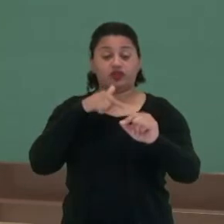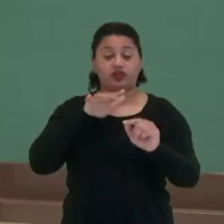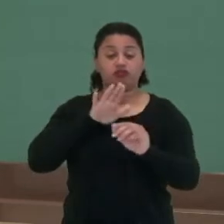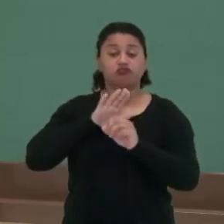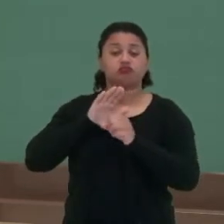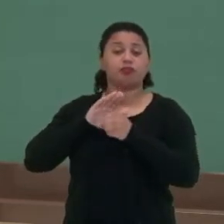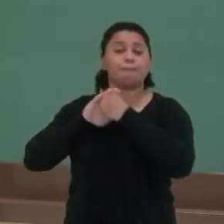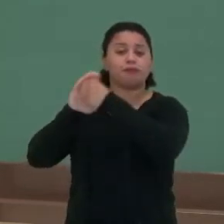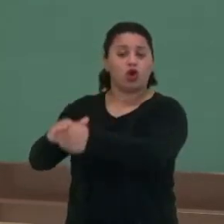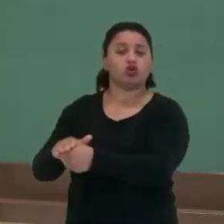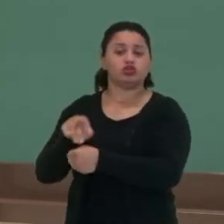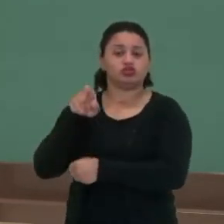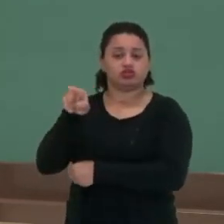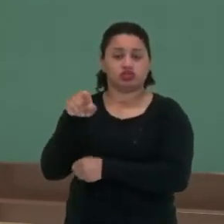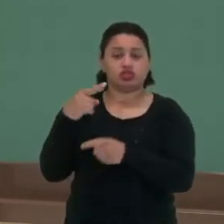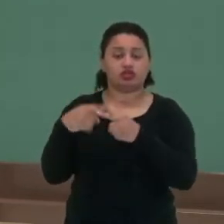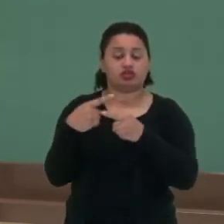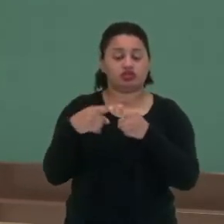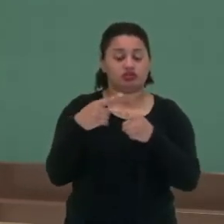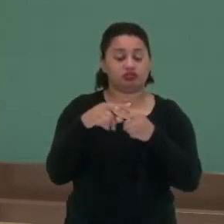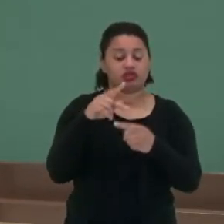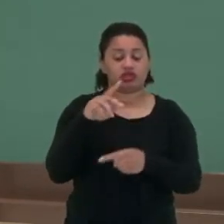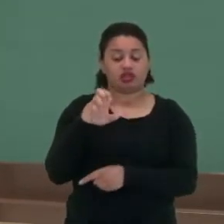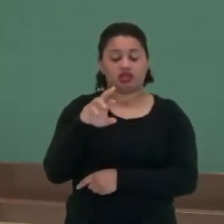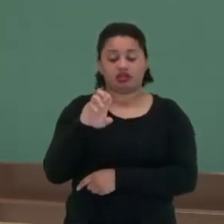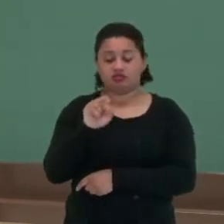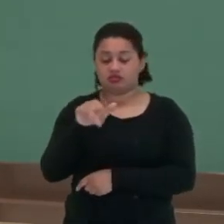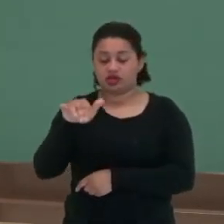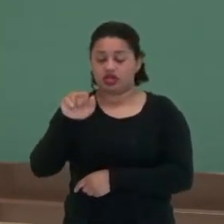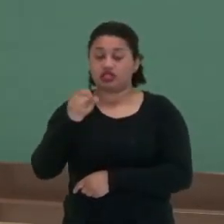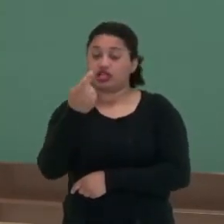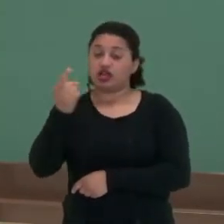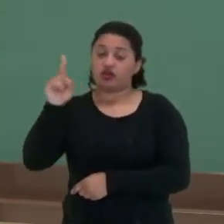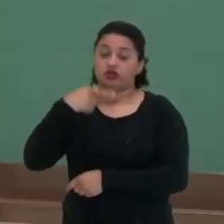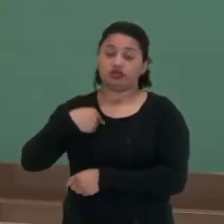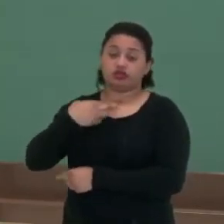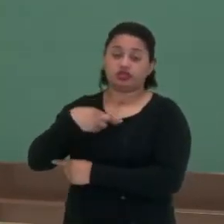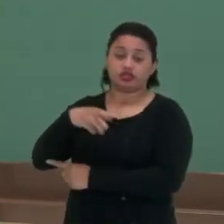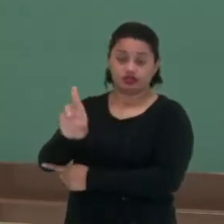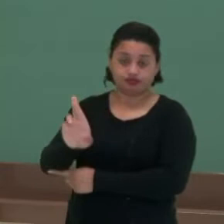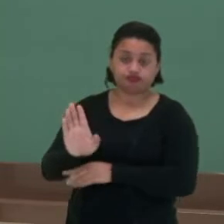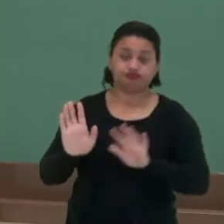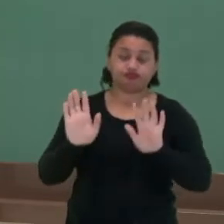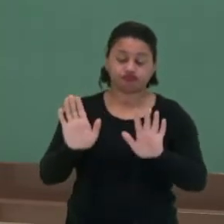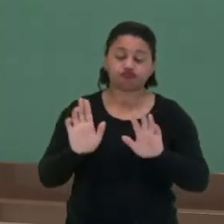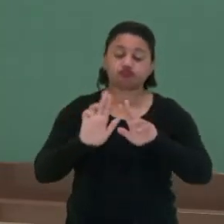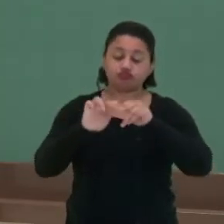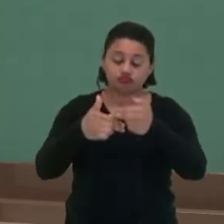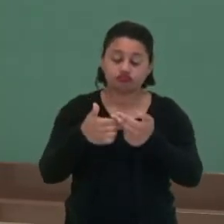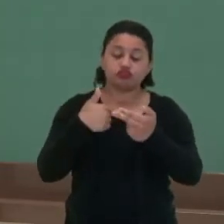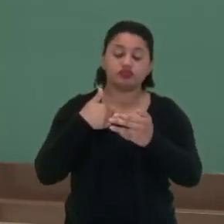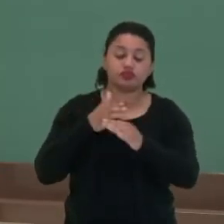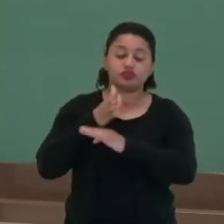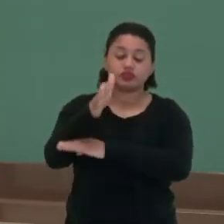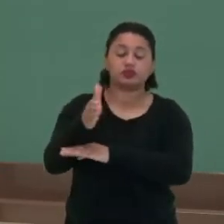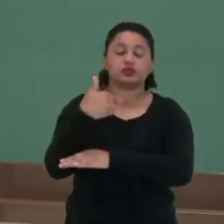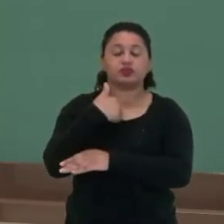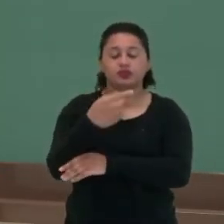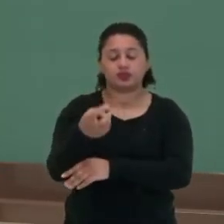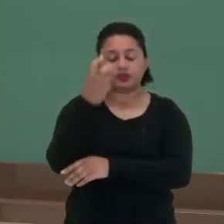Irã, pois os persas partilhavam de outra corrente religiosa. E aí, a partir dessa inserção da